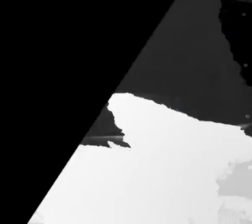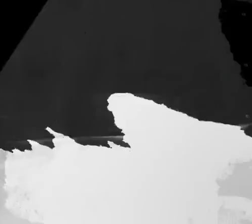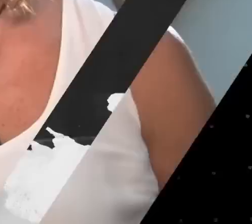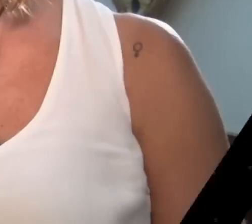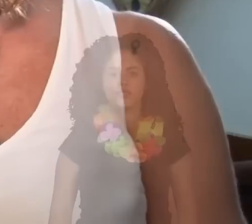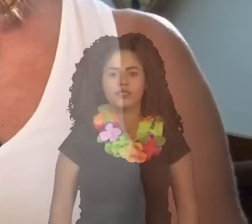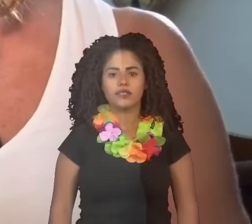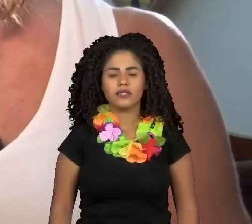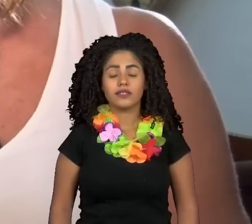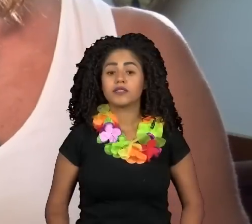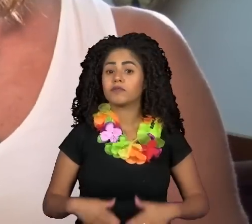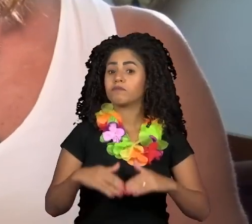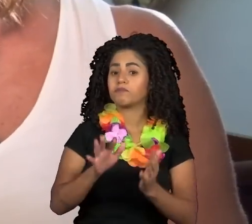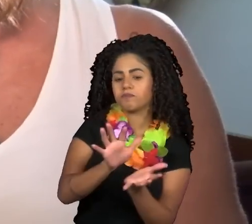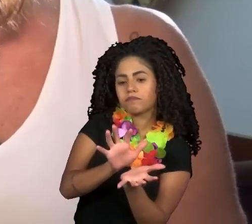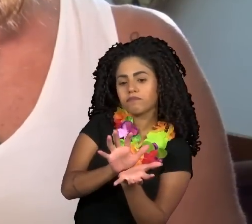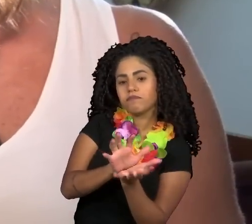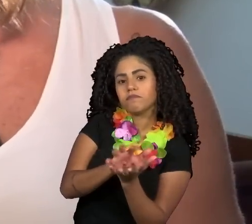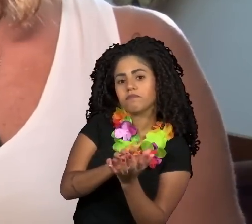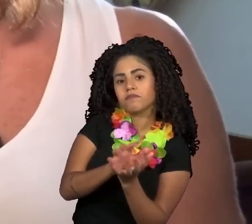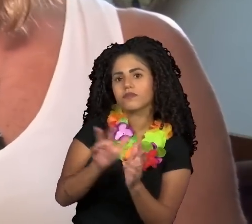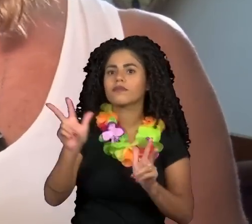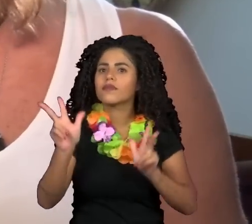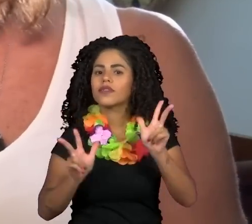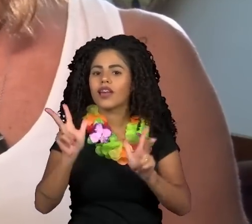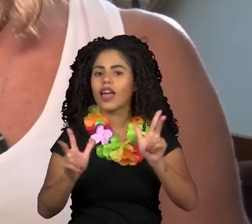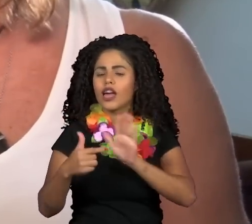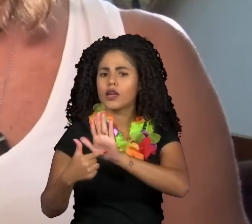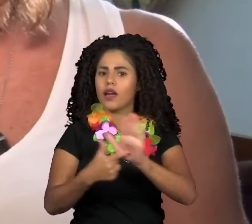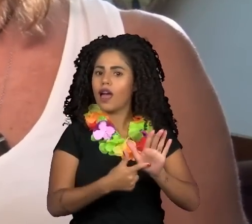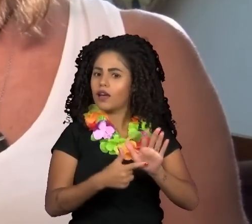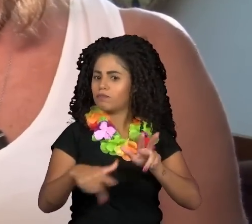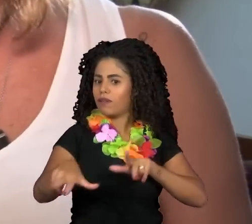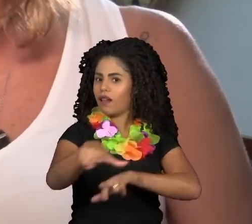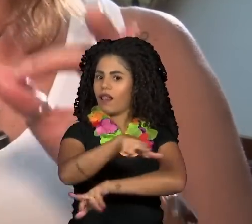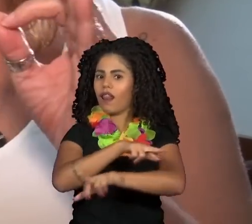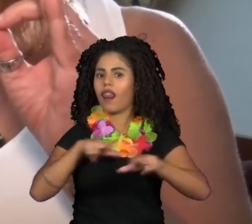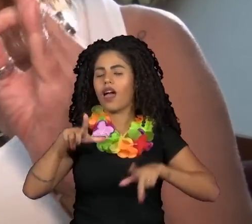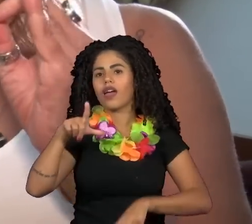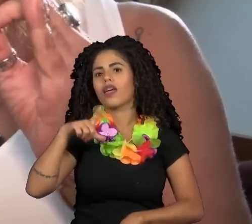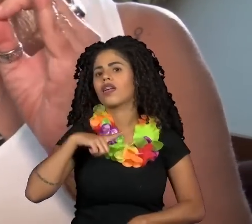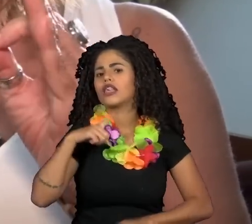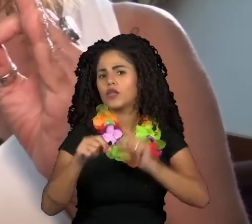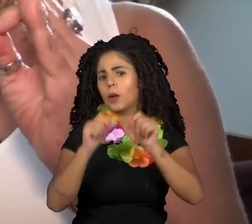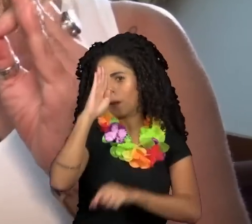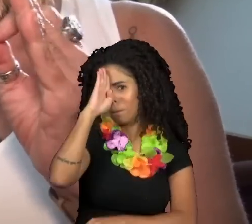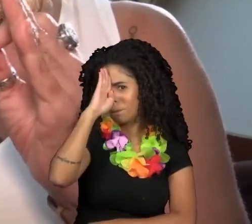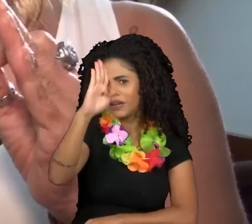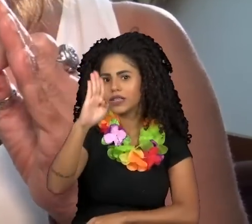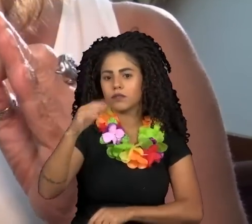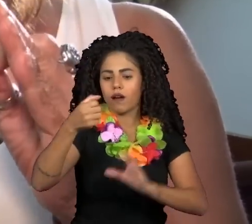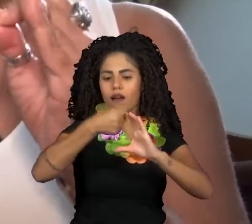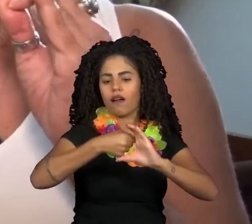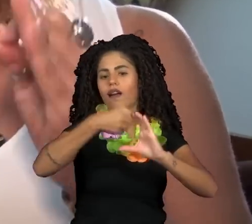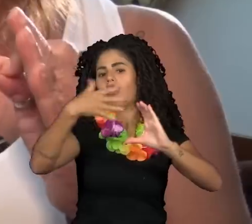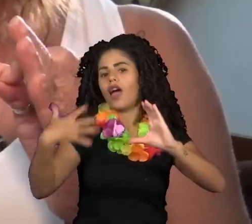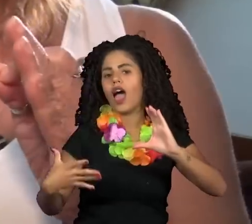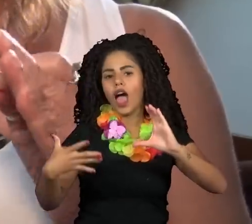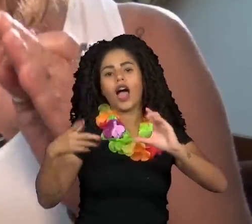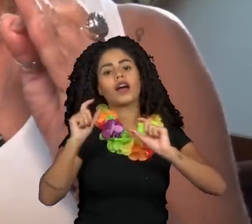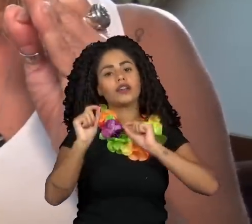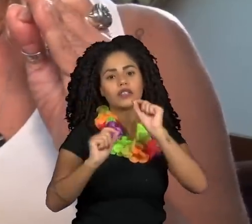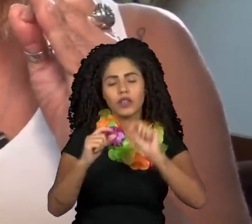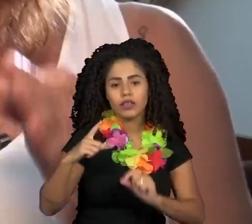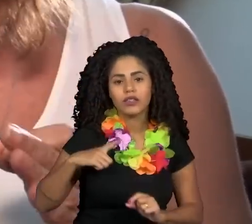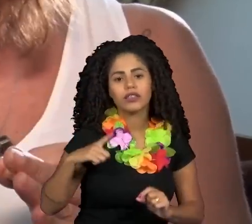O Carnaval do Recife é um carnaval extremamente diverso, que tem como principal característica o chão.